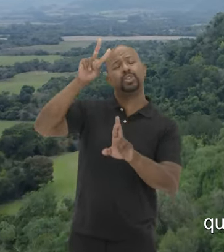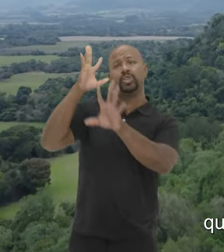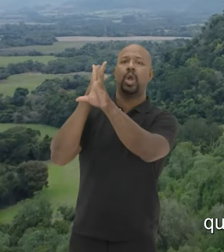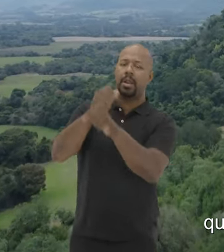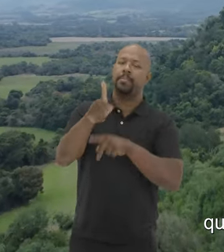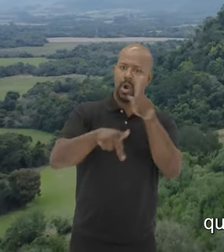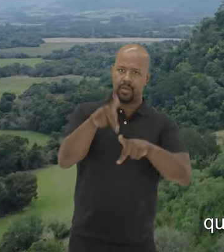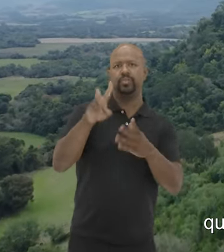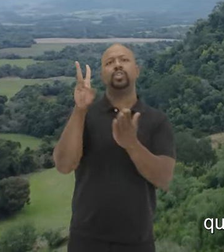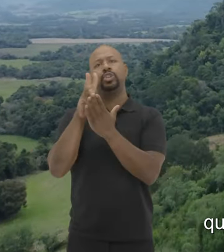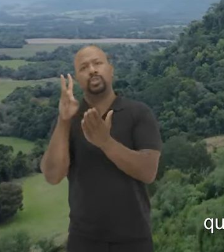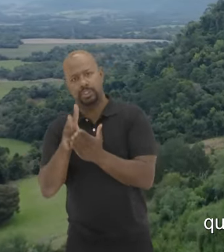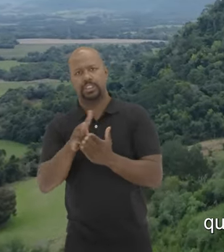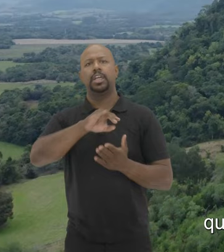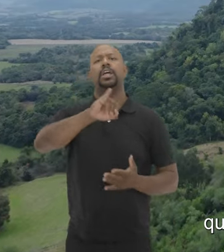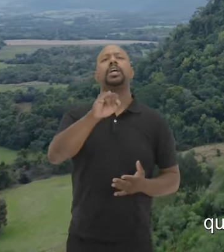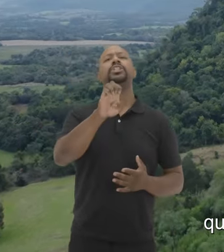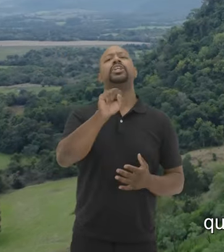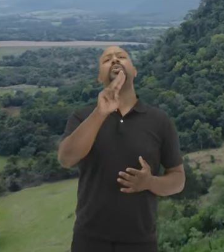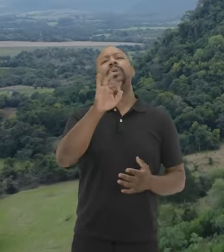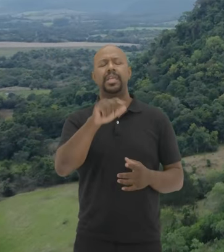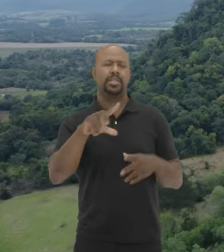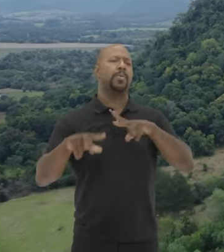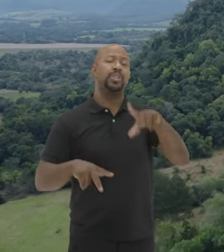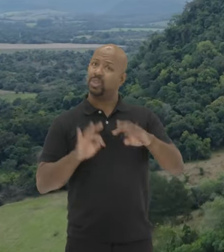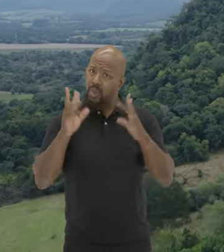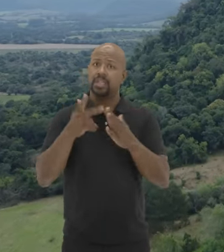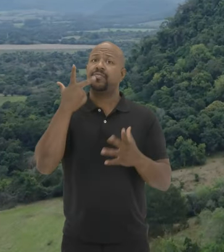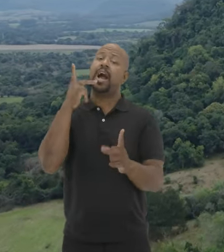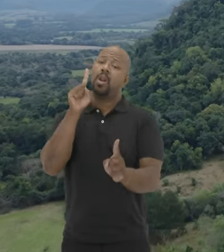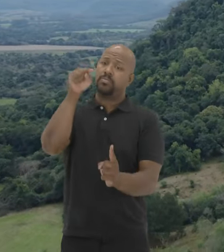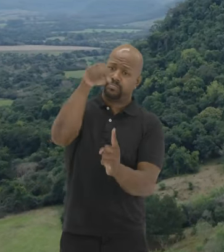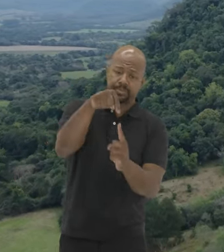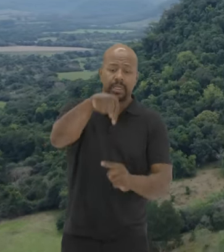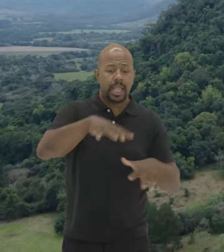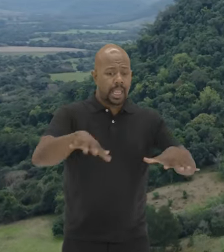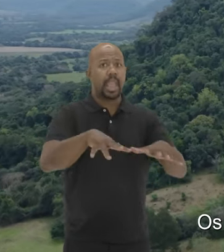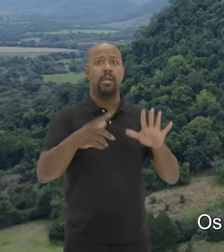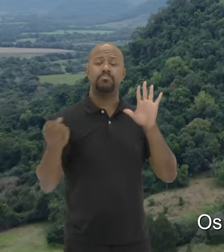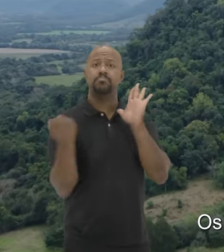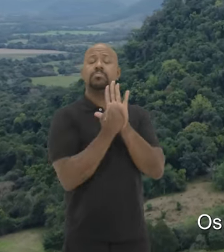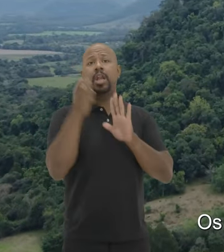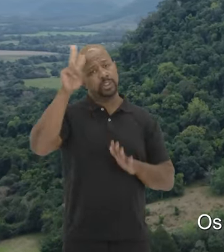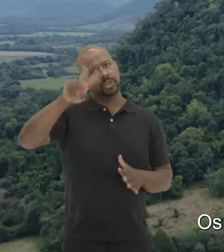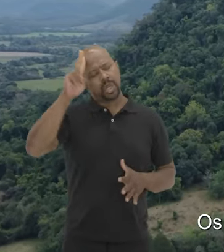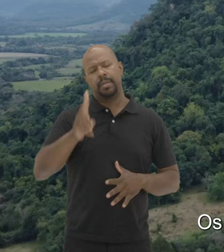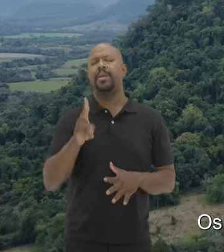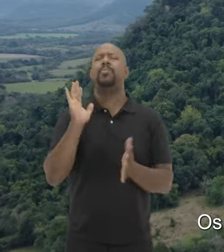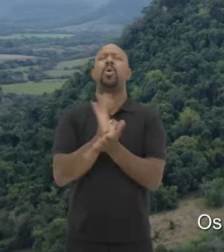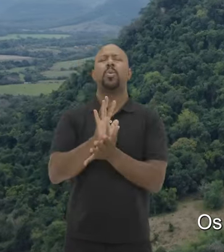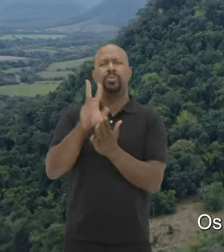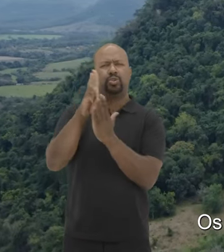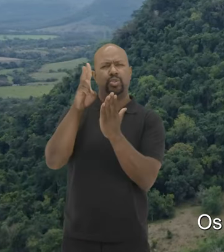tanto para os povos indígenas quanto os Jesuítas os portugueses todos eles citam Esse lugar aqui como um lugar histórico Então os próprios